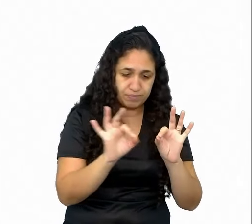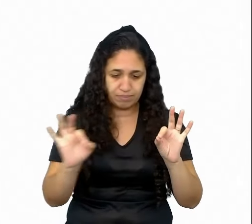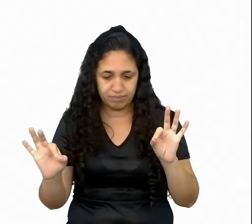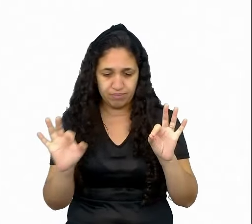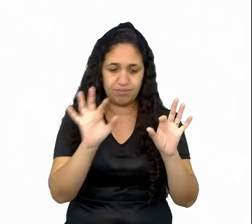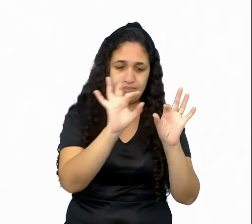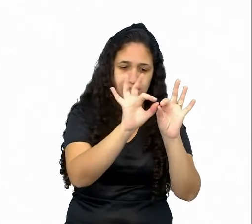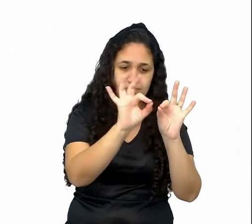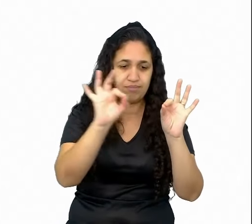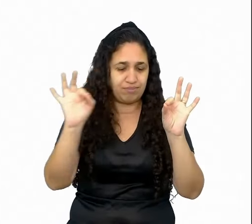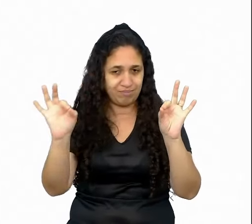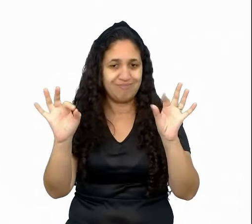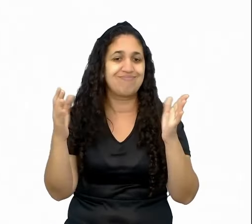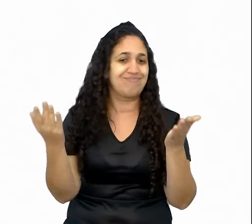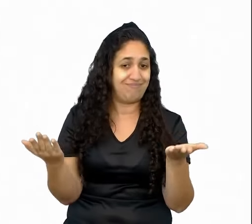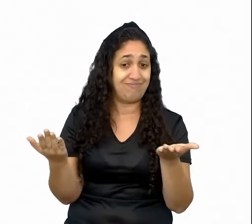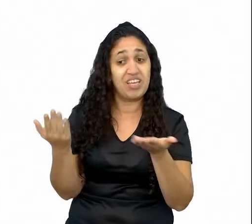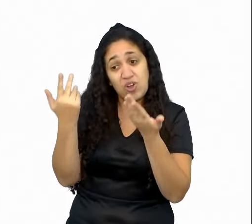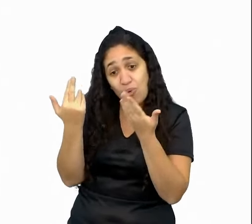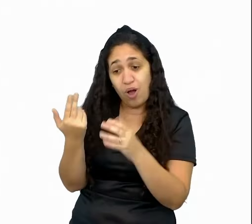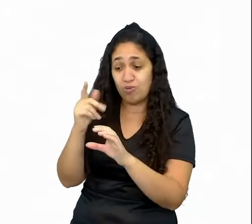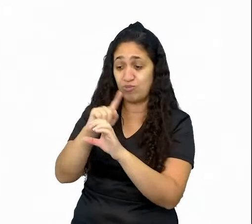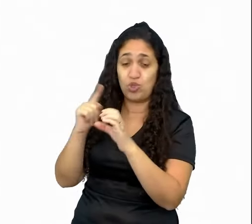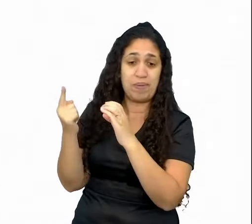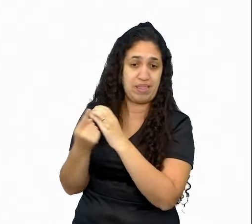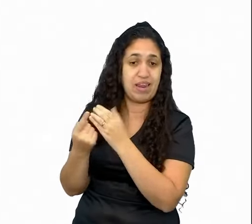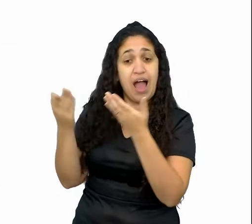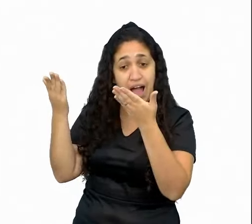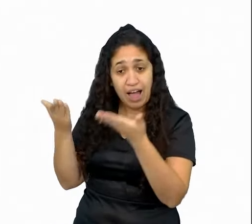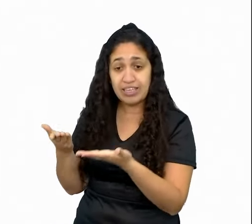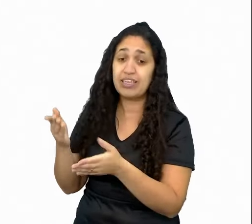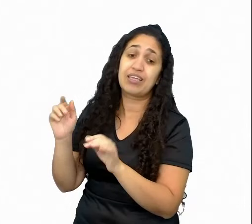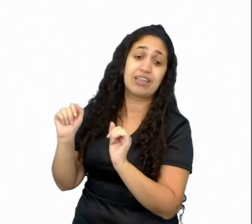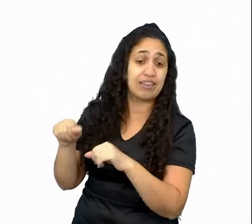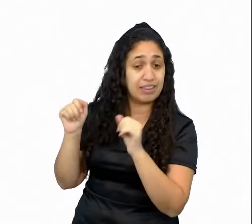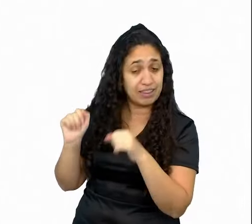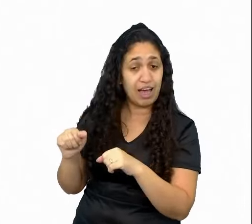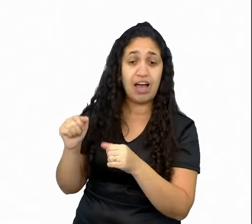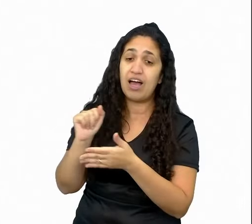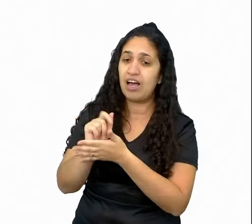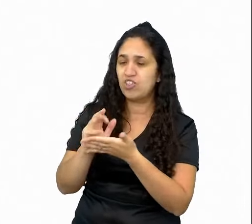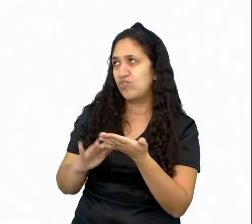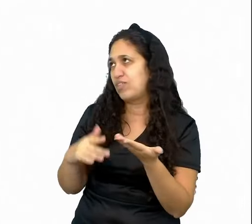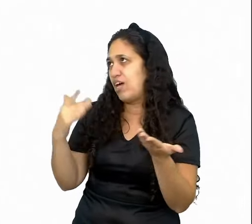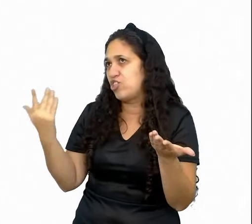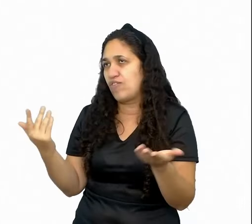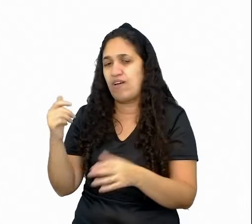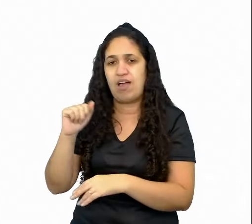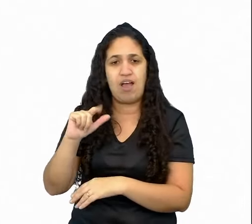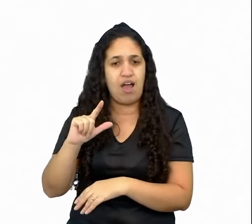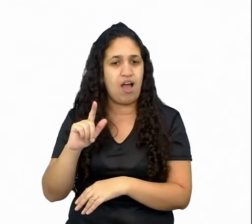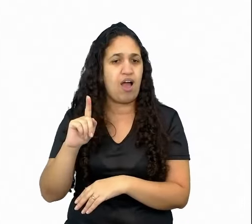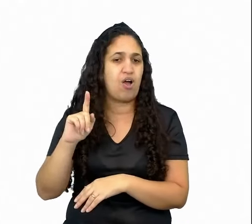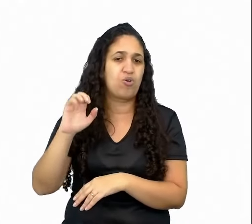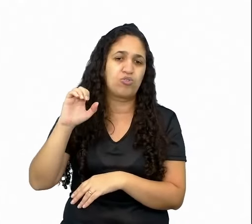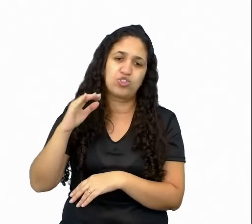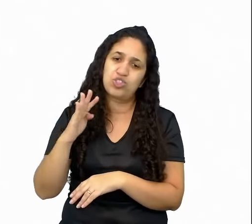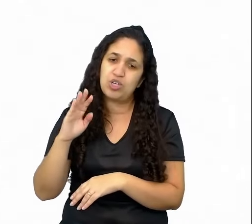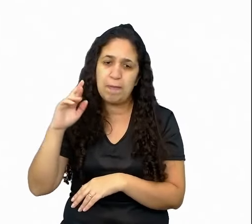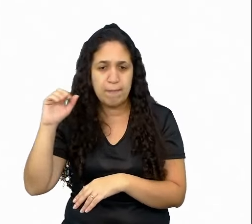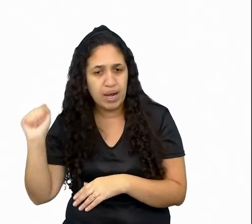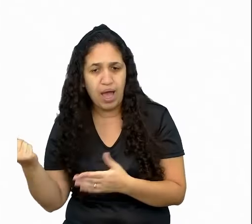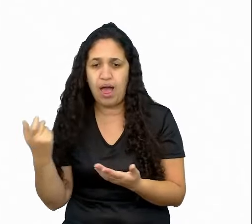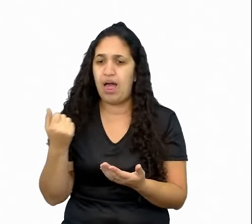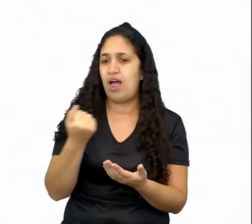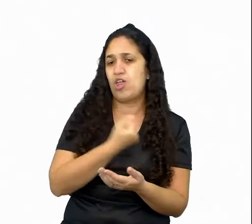aqui eu estou fazendo para geometria, eu posso trabalhar aqui com atividades, né, que trabalhem a álgebra, que trabalhem números, né, que